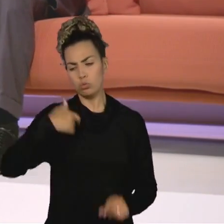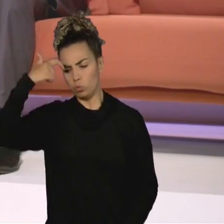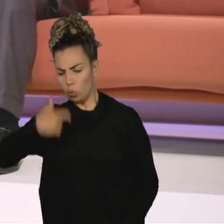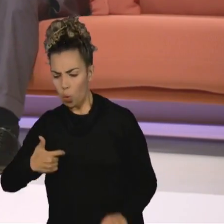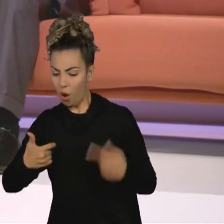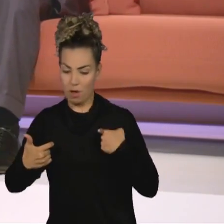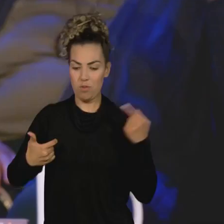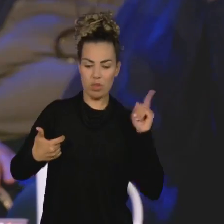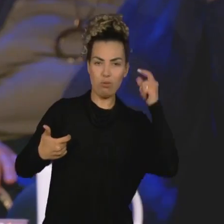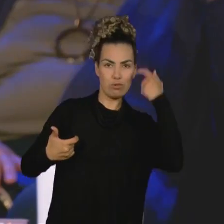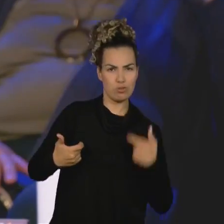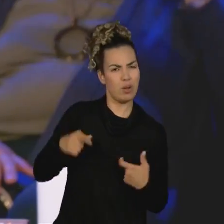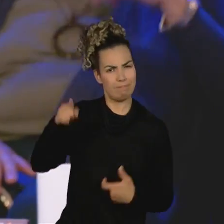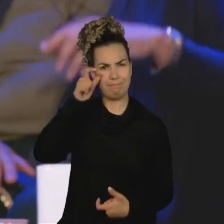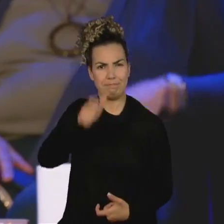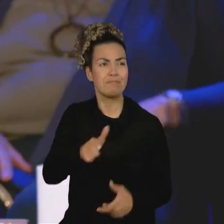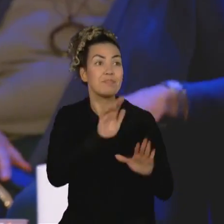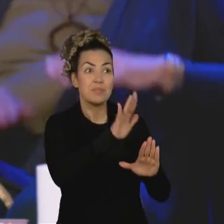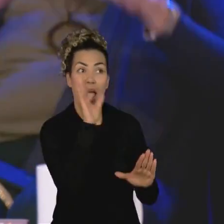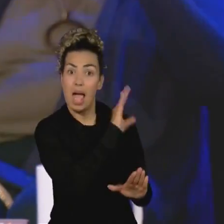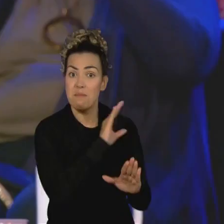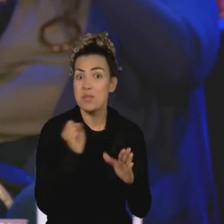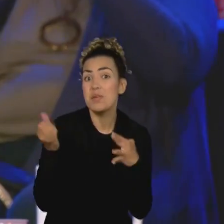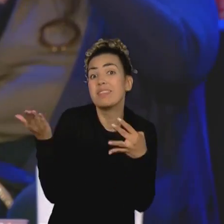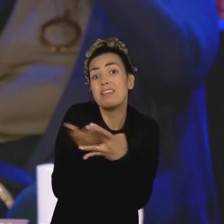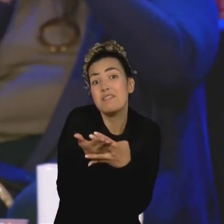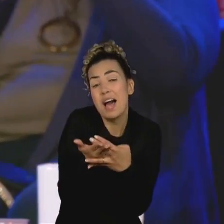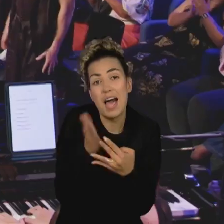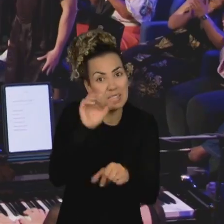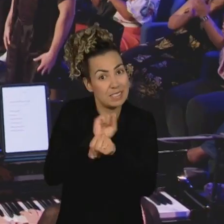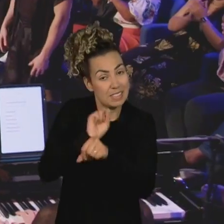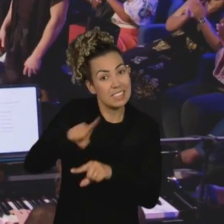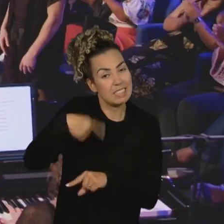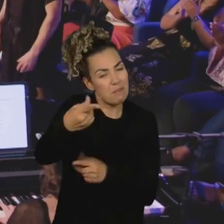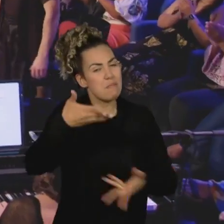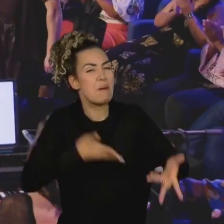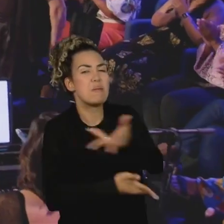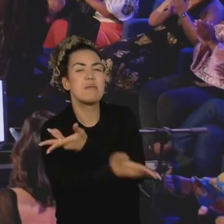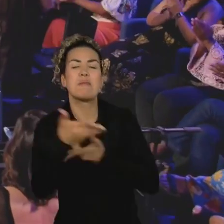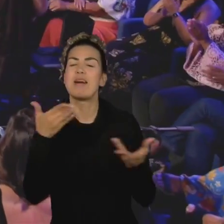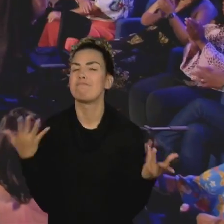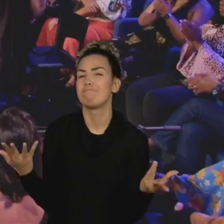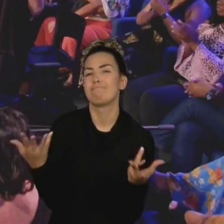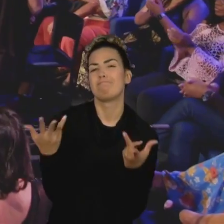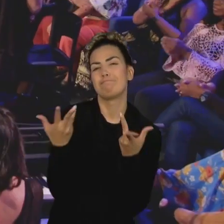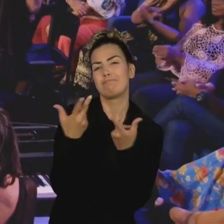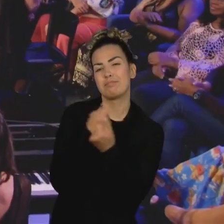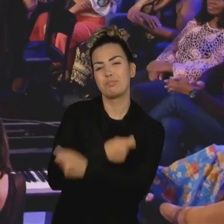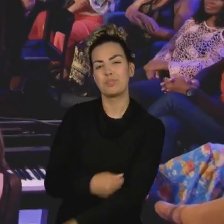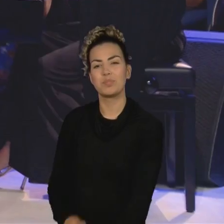depois do intervalo. Fiquem ligados aqui, continuando essa conversa deliciosa.